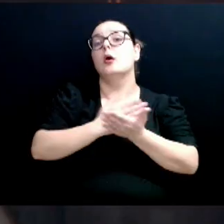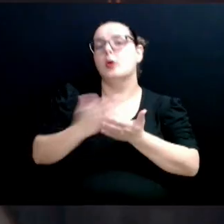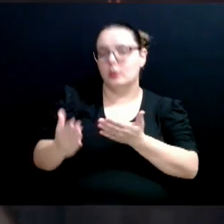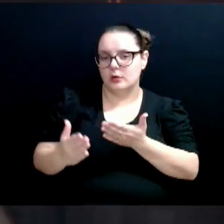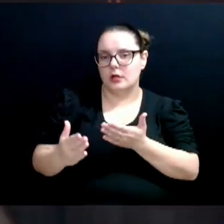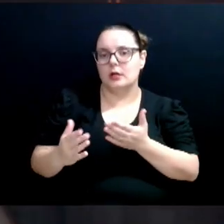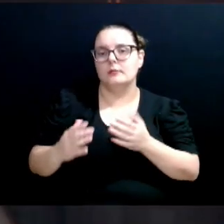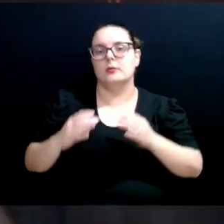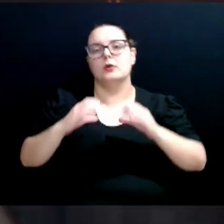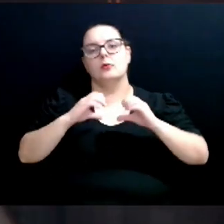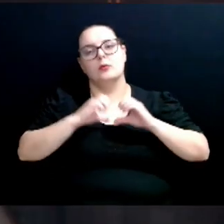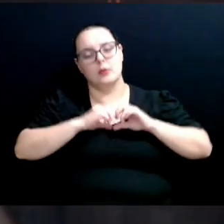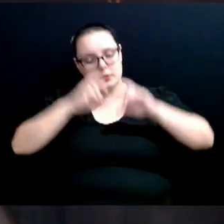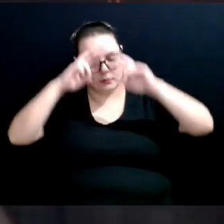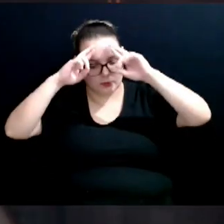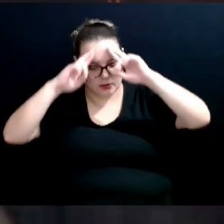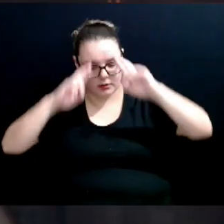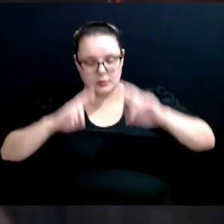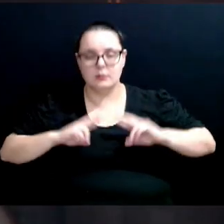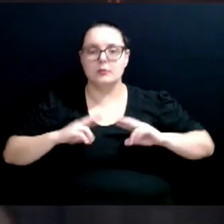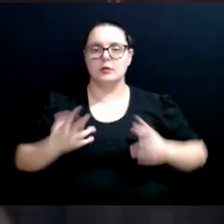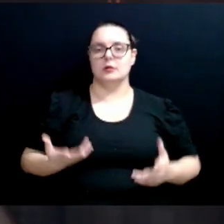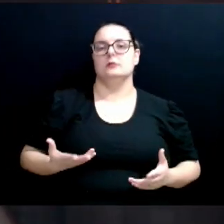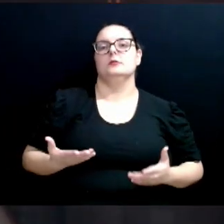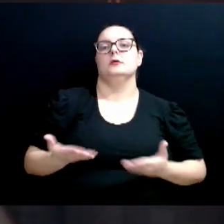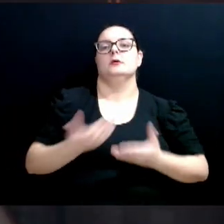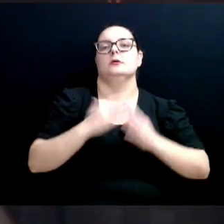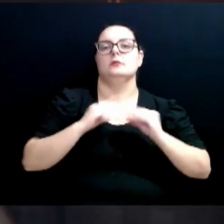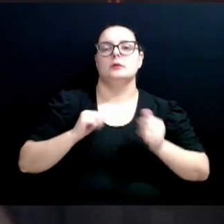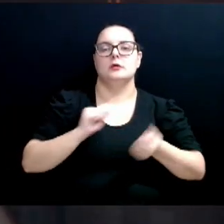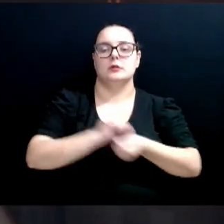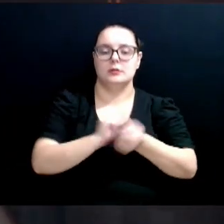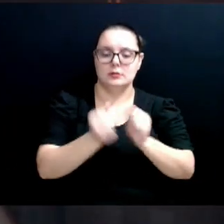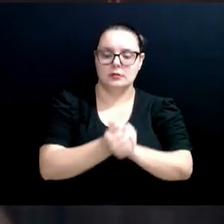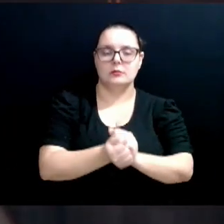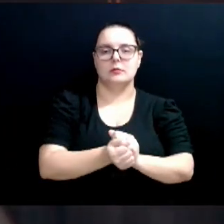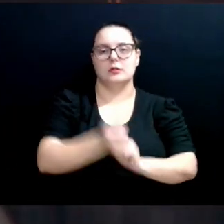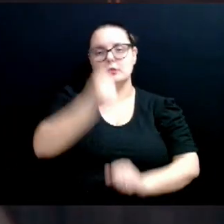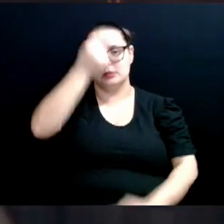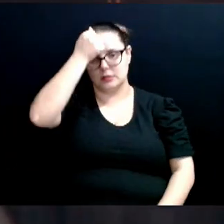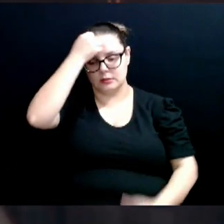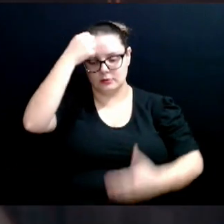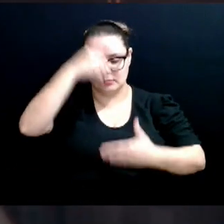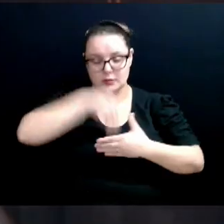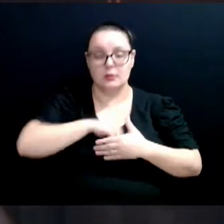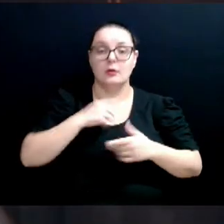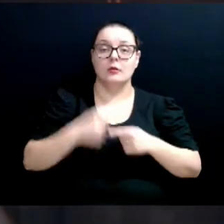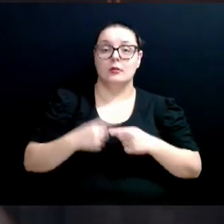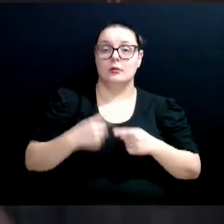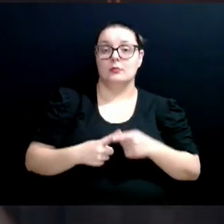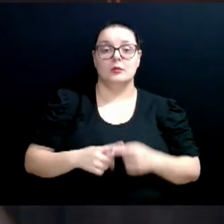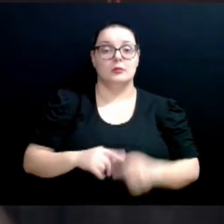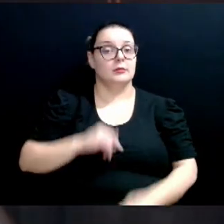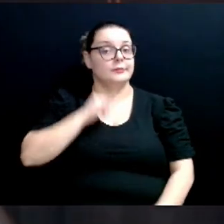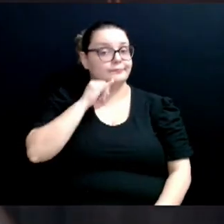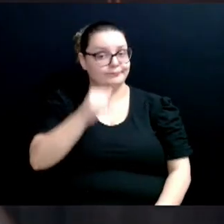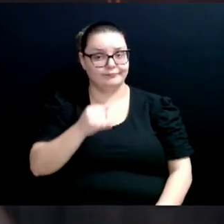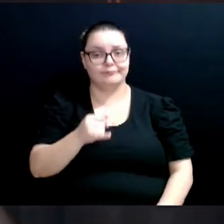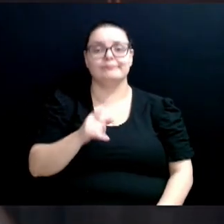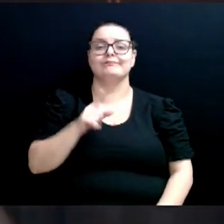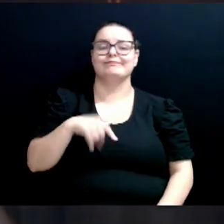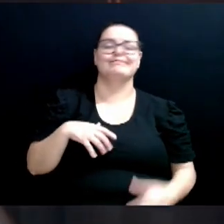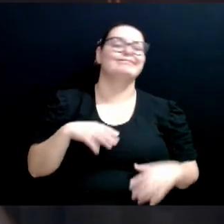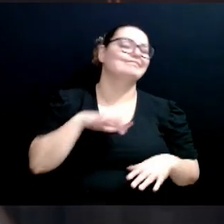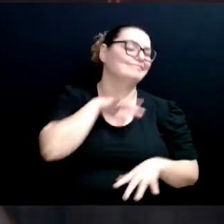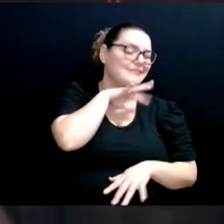amorosidade, acolher e ressignificar essa culpa dentro de você. Porque a gente vai ter que dizer, muitas vezes vai ser desconfortável, a verdade que